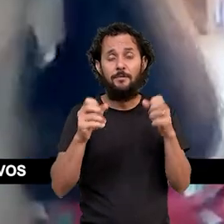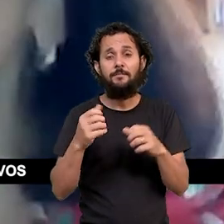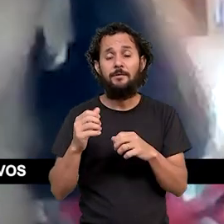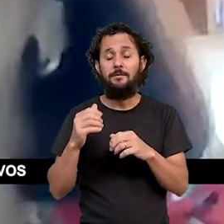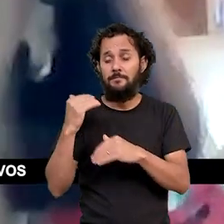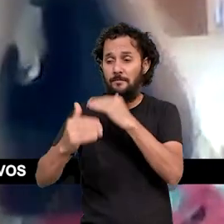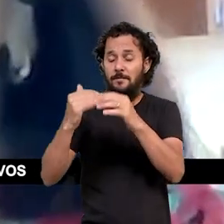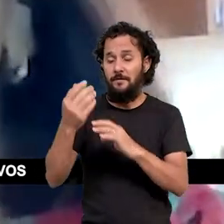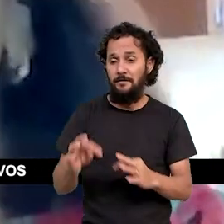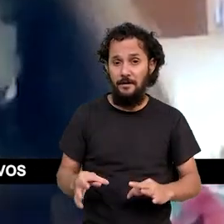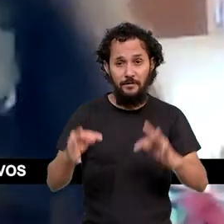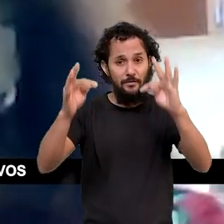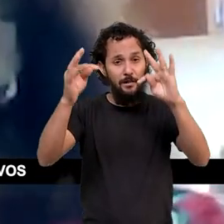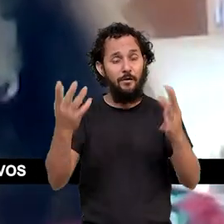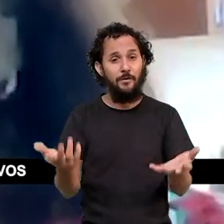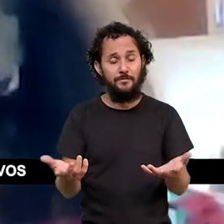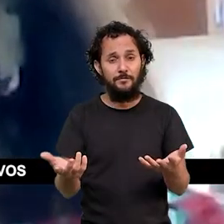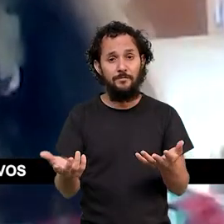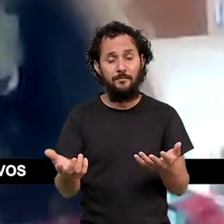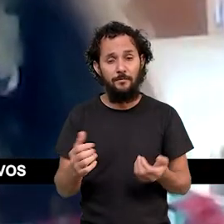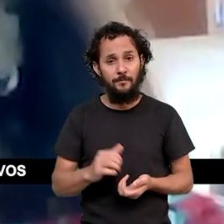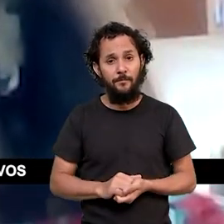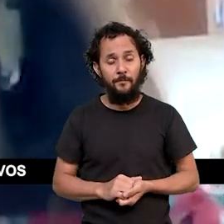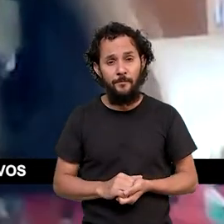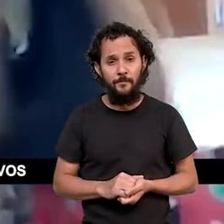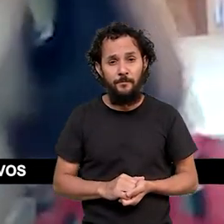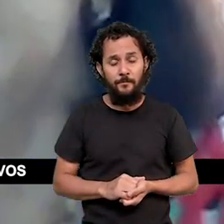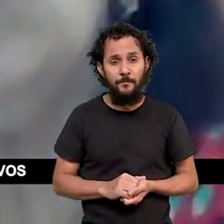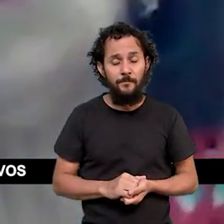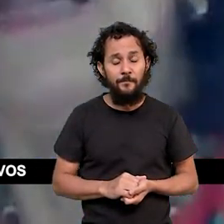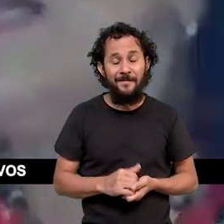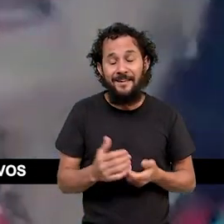do desenvolvimento tecnológico,